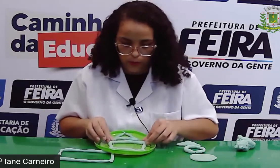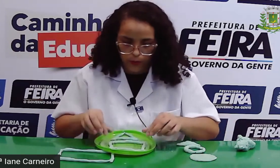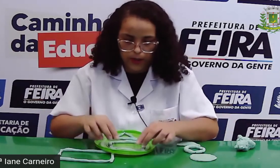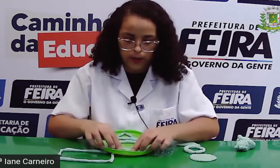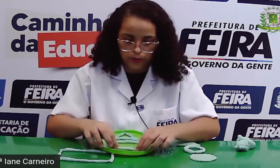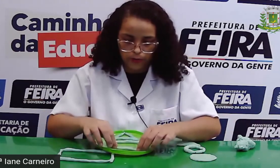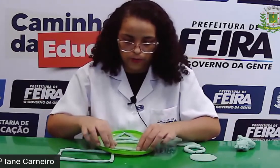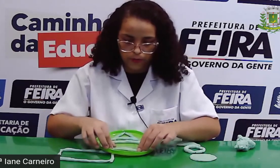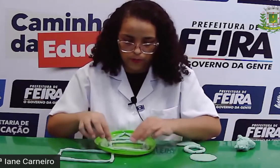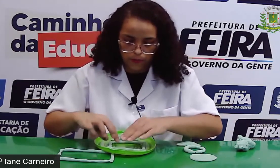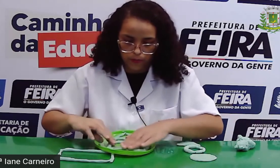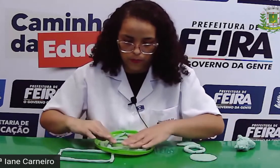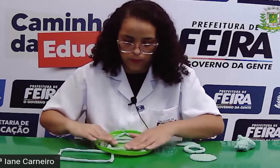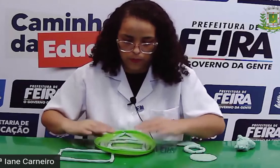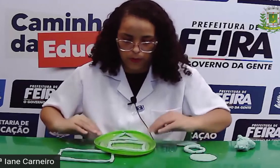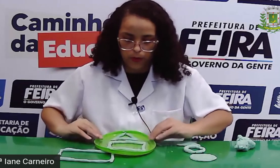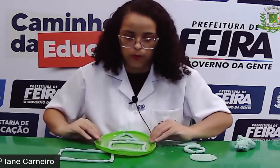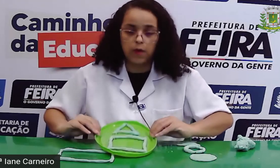Ele ficou bem grandinho.